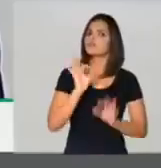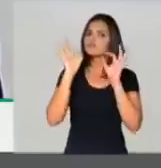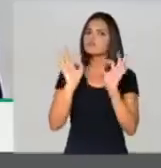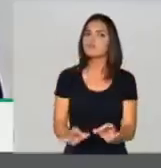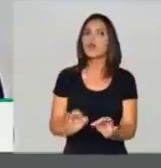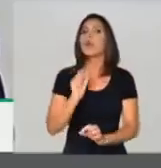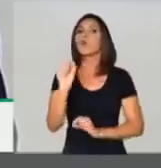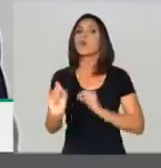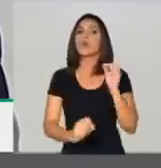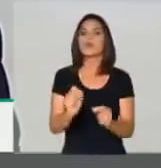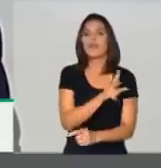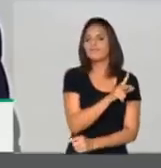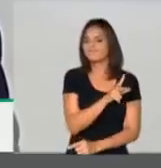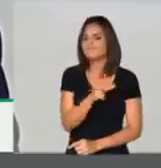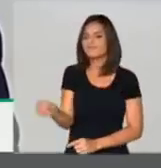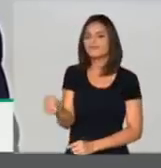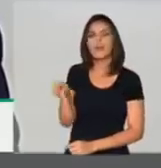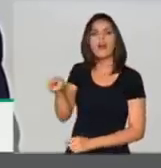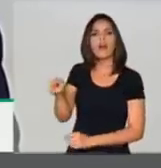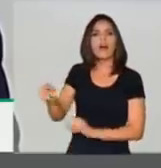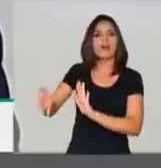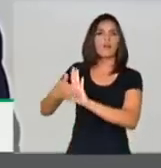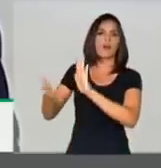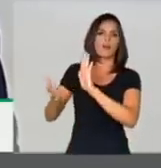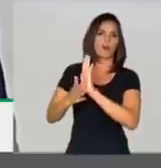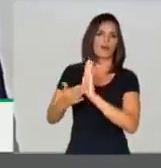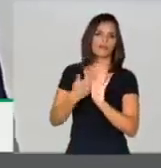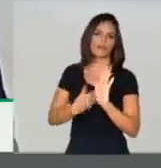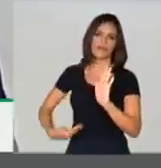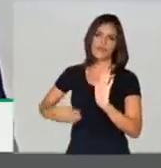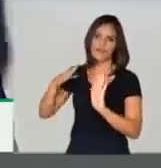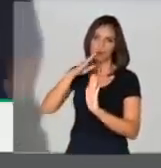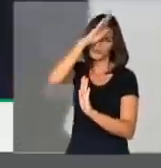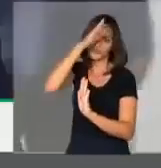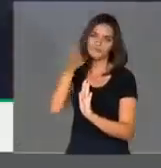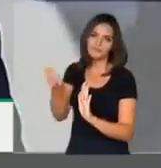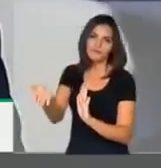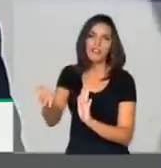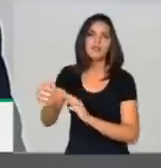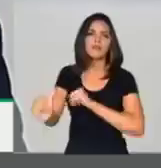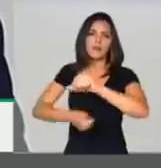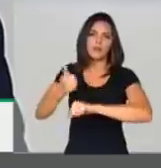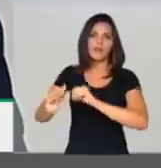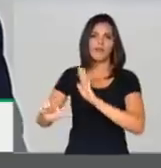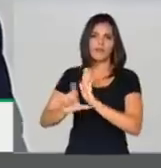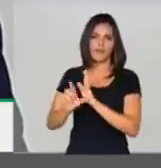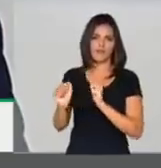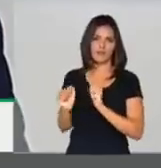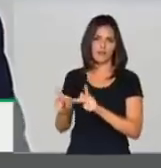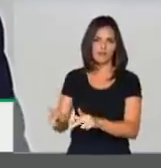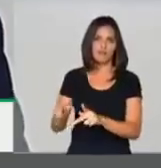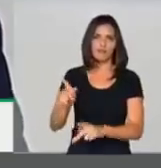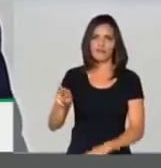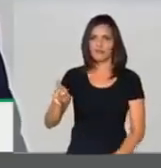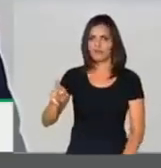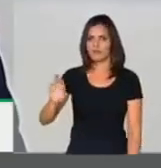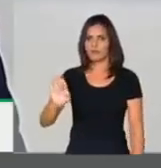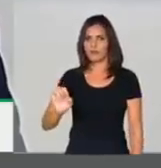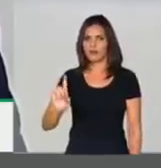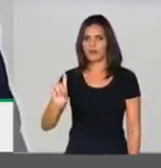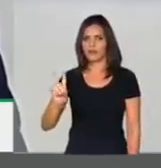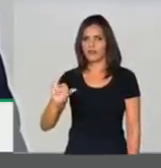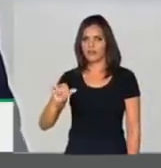para rechaçar de vez essa reforma da Previdência desse governo, que, repito, parece mais com a arca